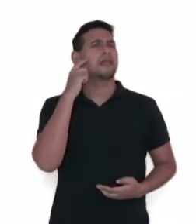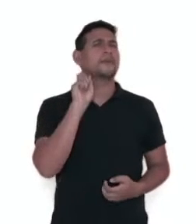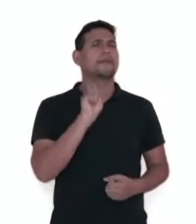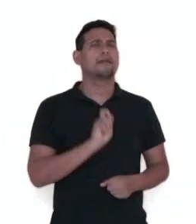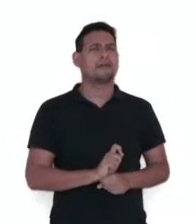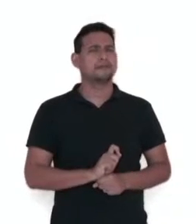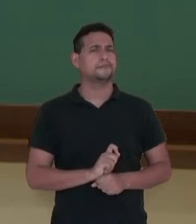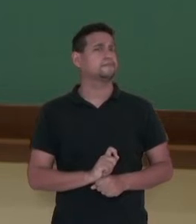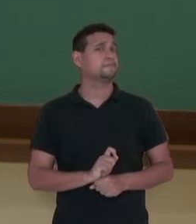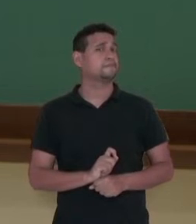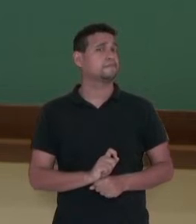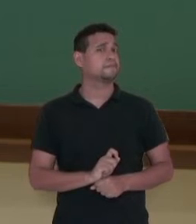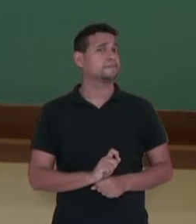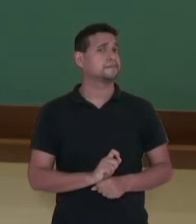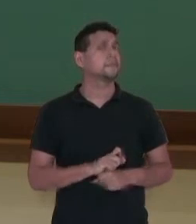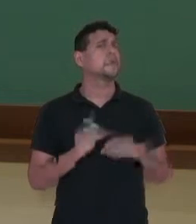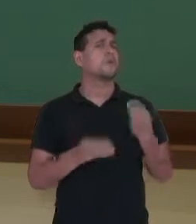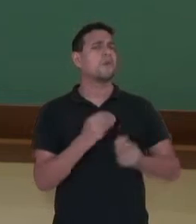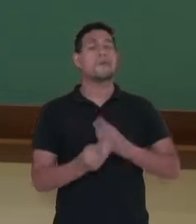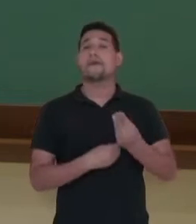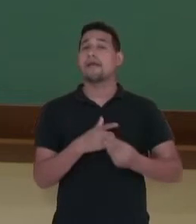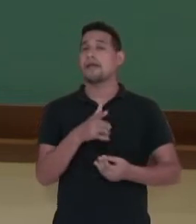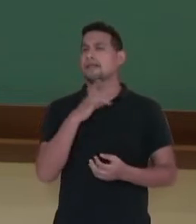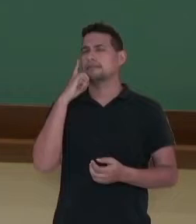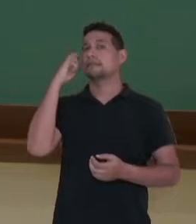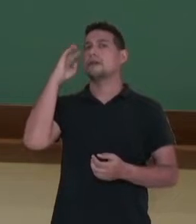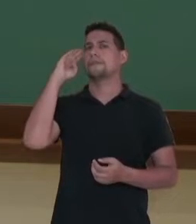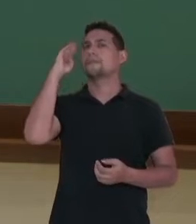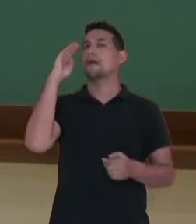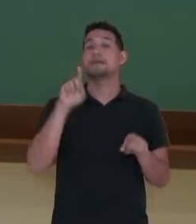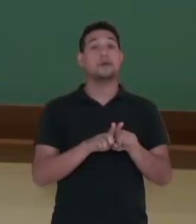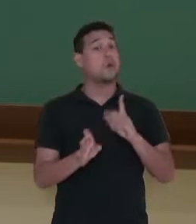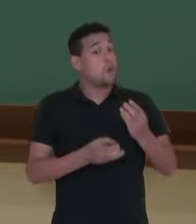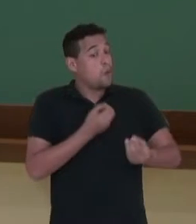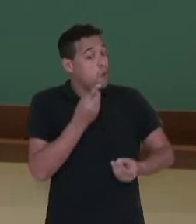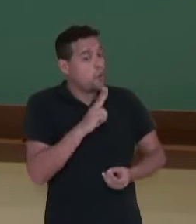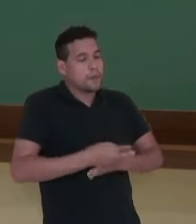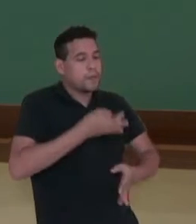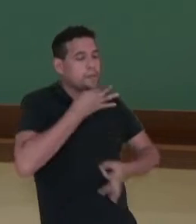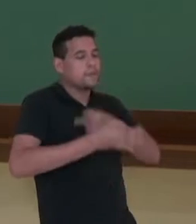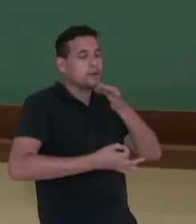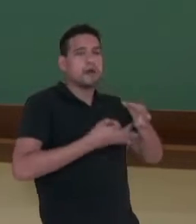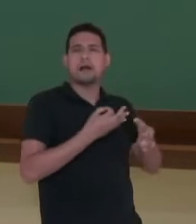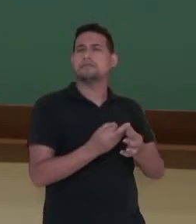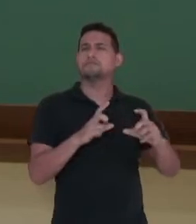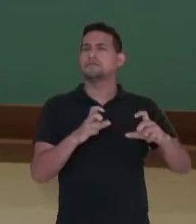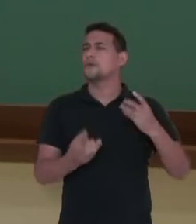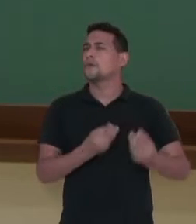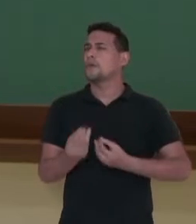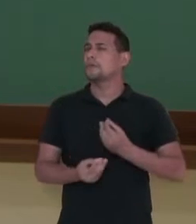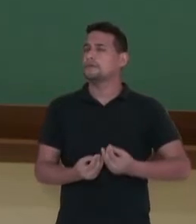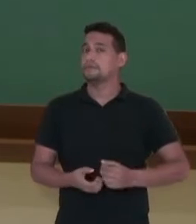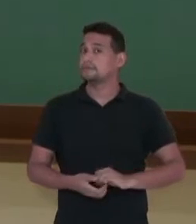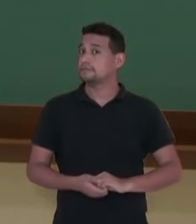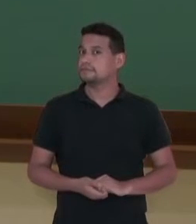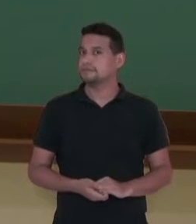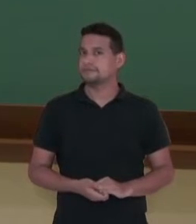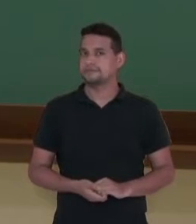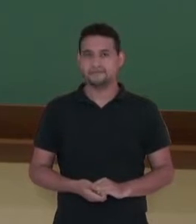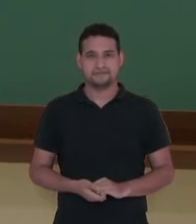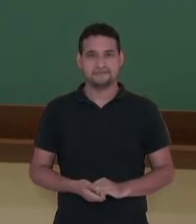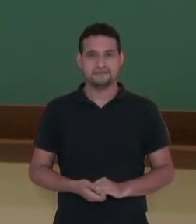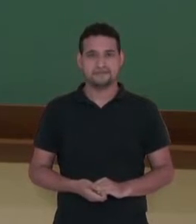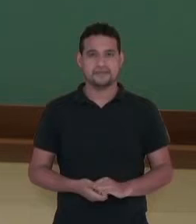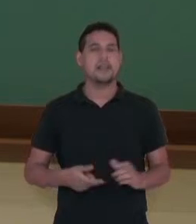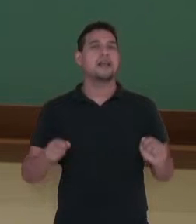costuma pensar? O que você poderia pensar ou sugerir observando essas imagens? A ver, ela